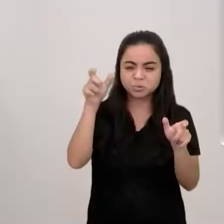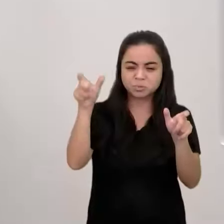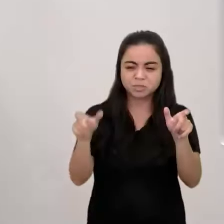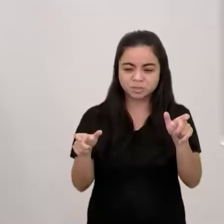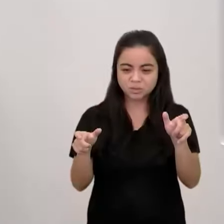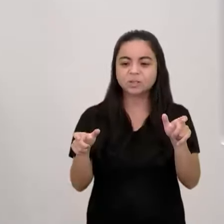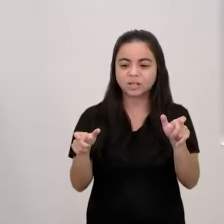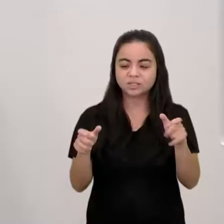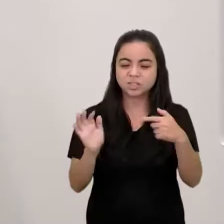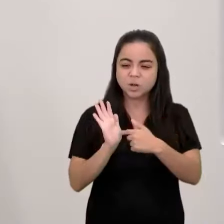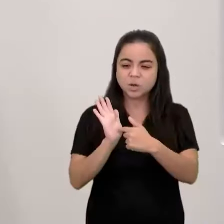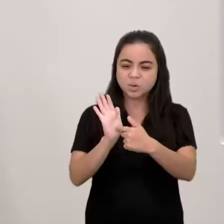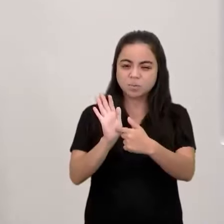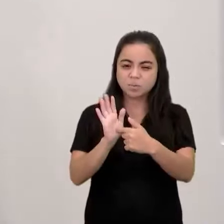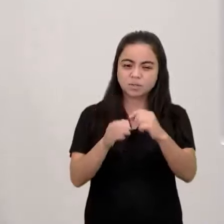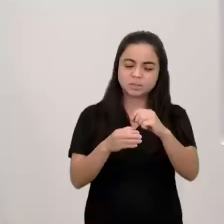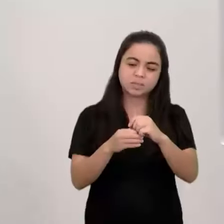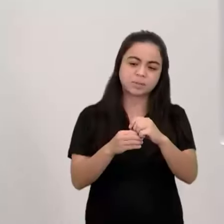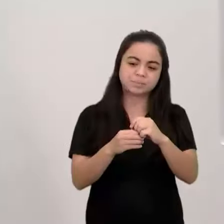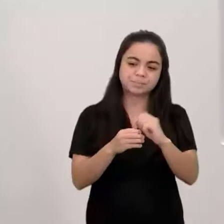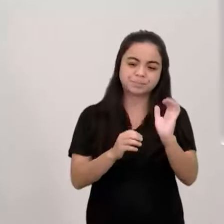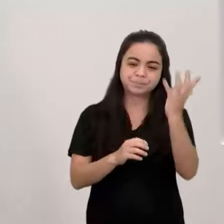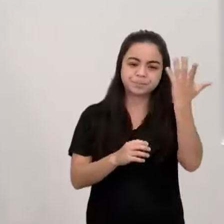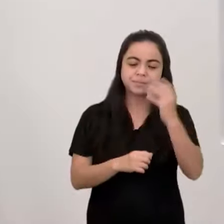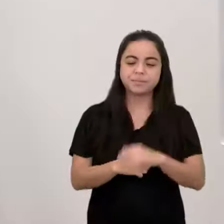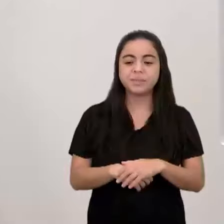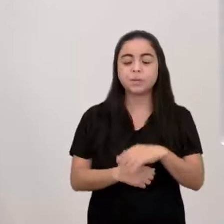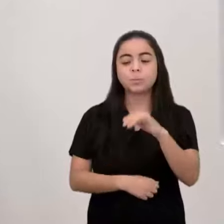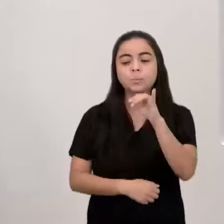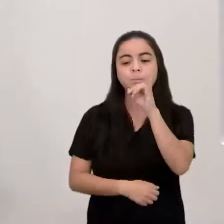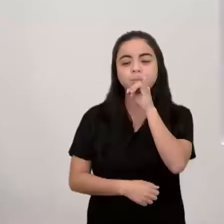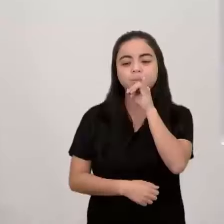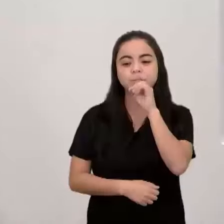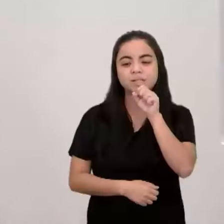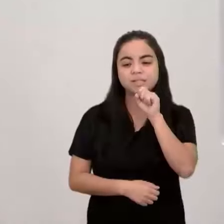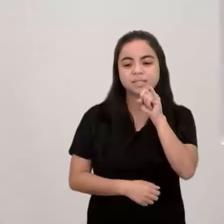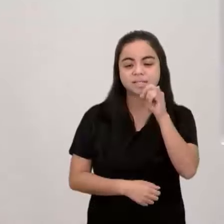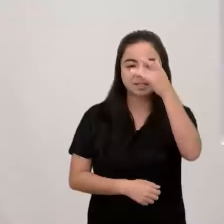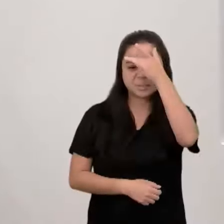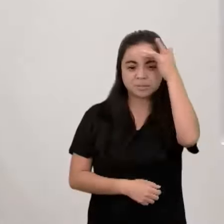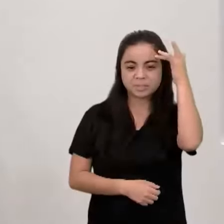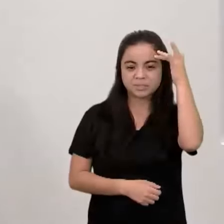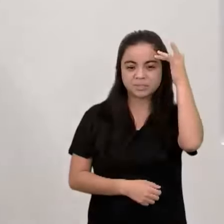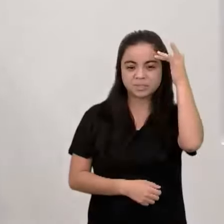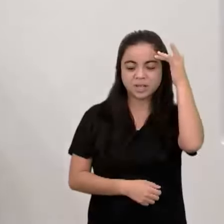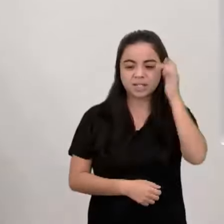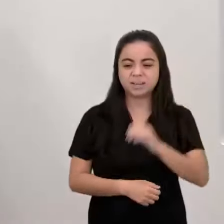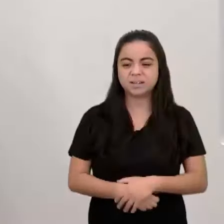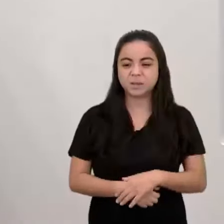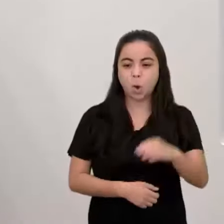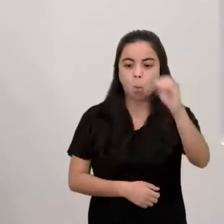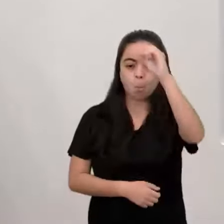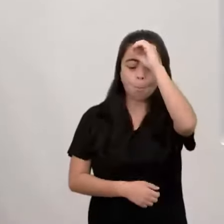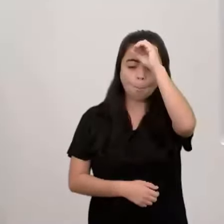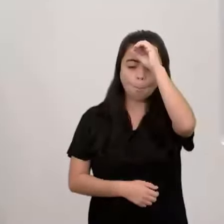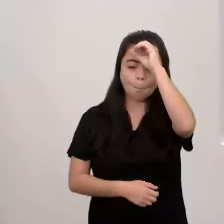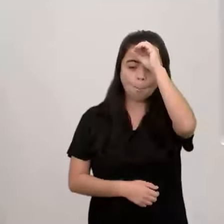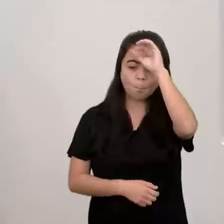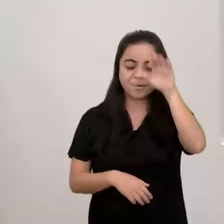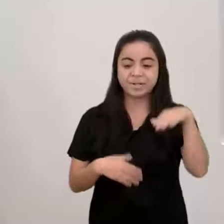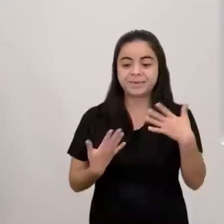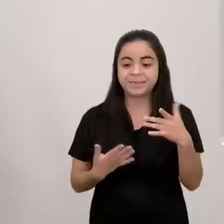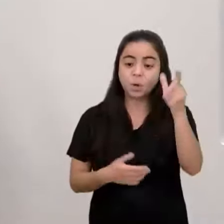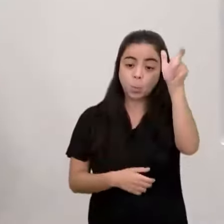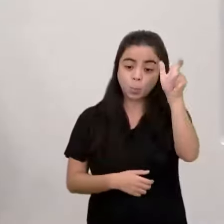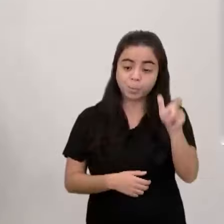que enfatiza certas situações. Por exemplo, se fala que uma pessoa é desprovida de inteligência, então ele coloca ali na farsa de uma maneira que fica